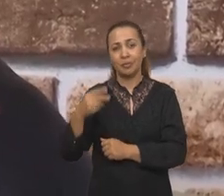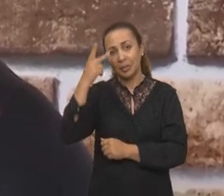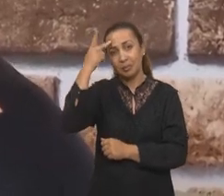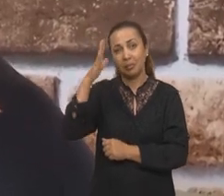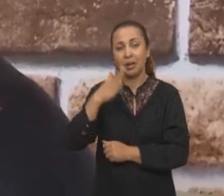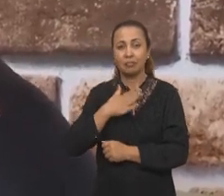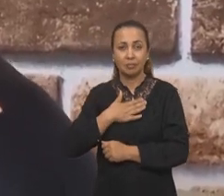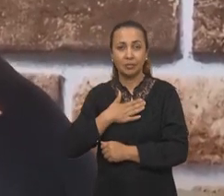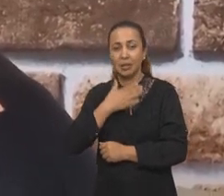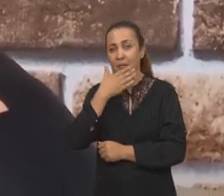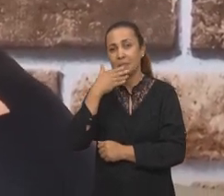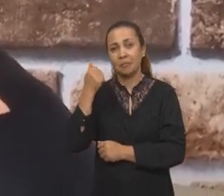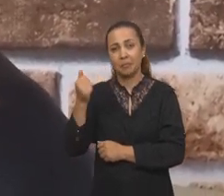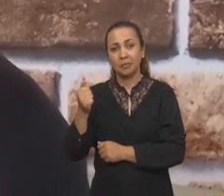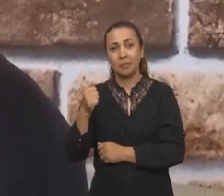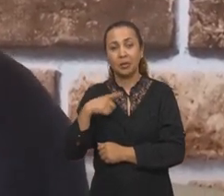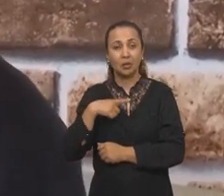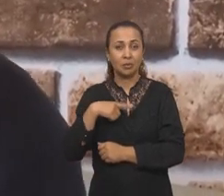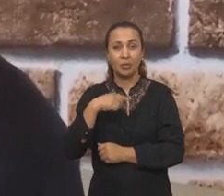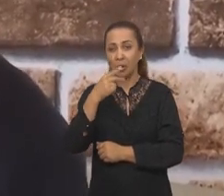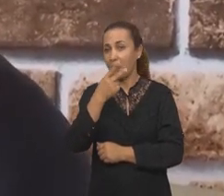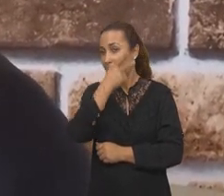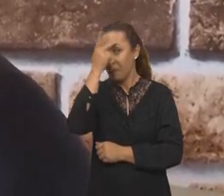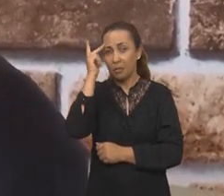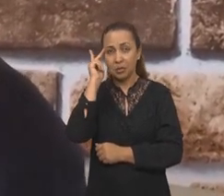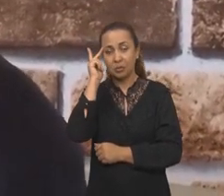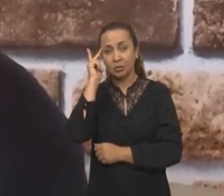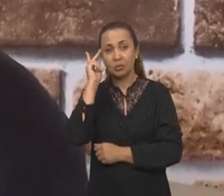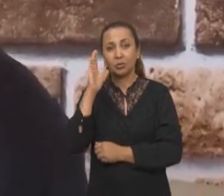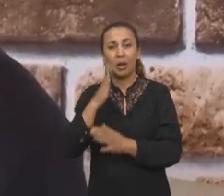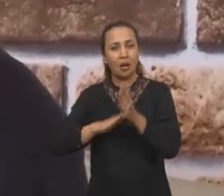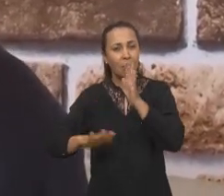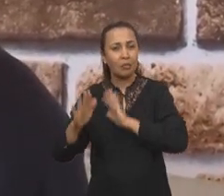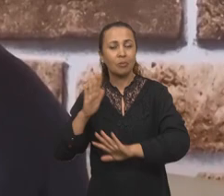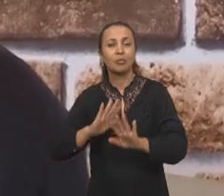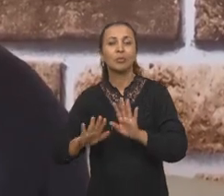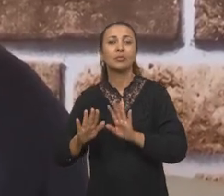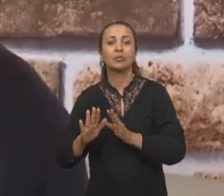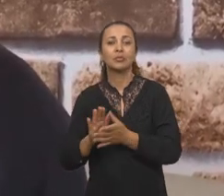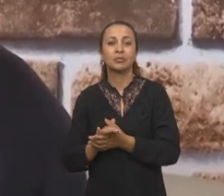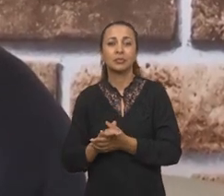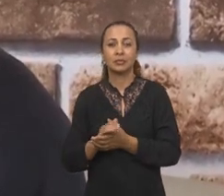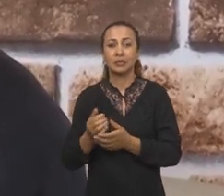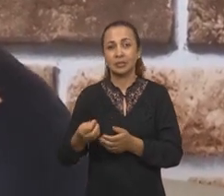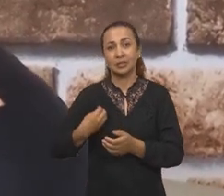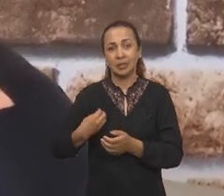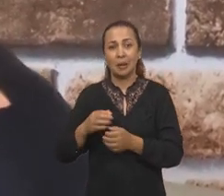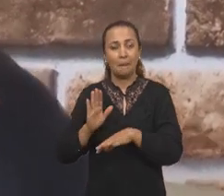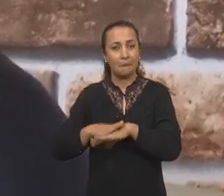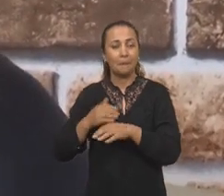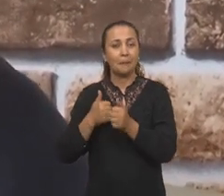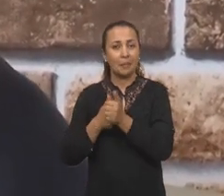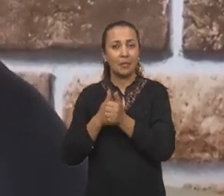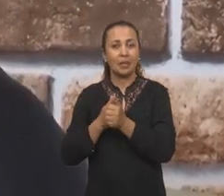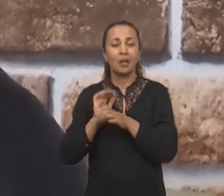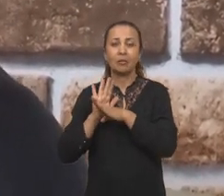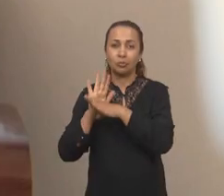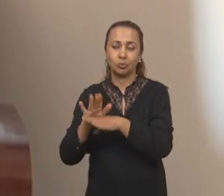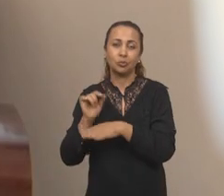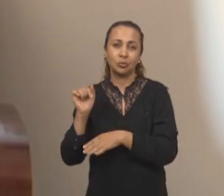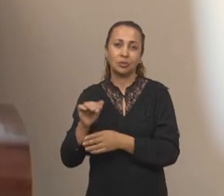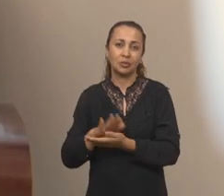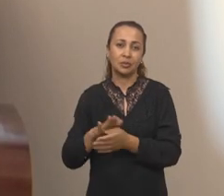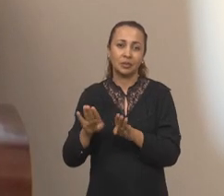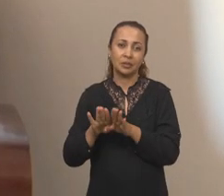para mim é melhor que eu tenho uma pessoa que cuida né que tá mais próximo e eu ajudo ela